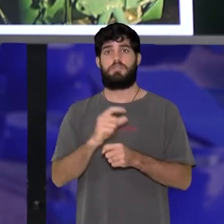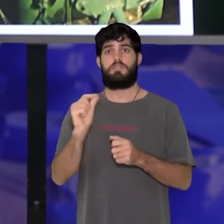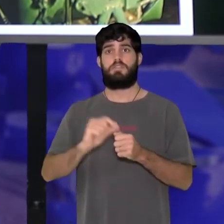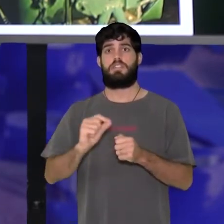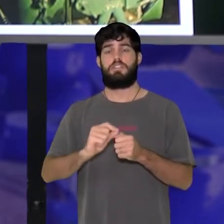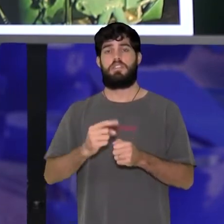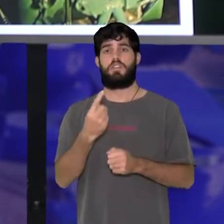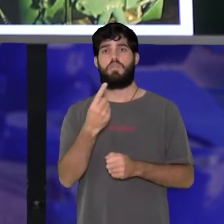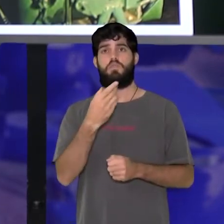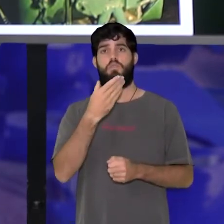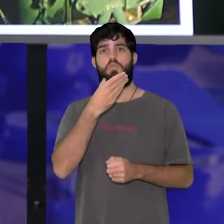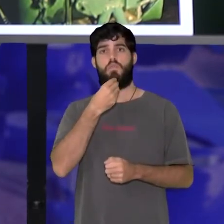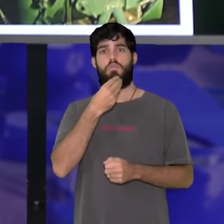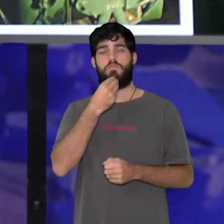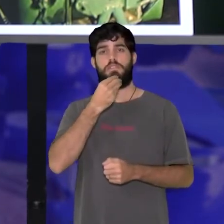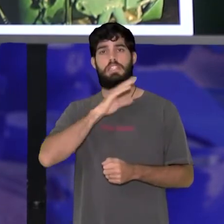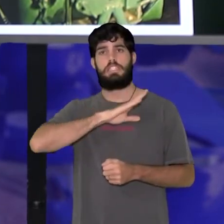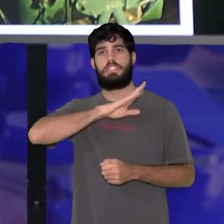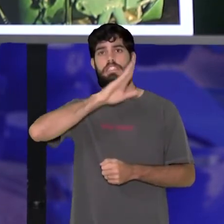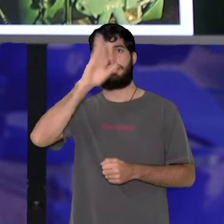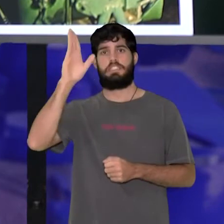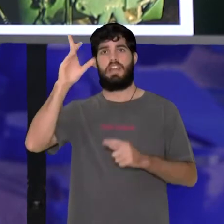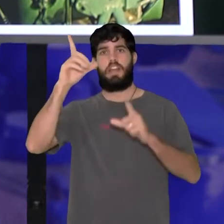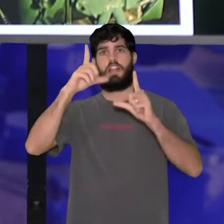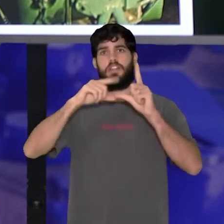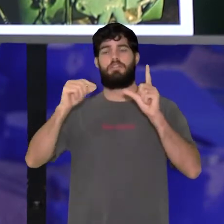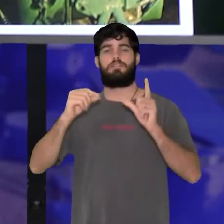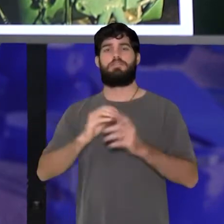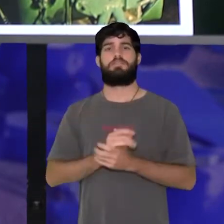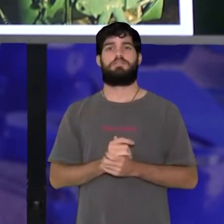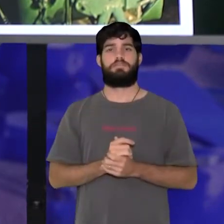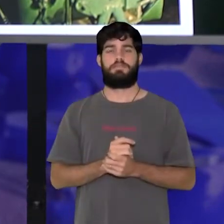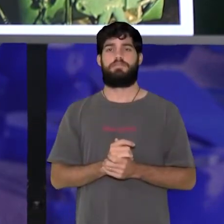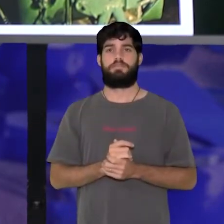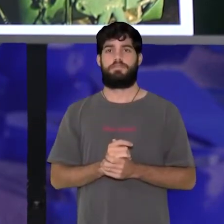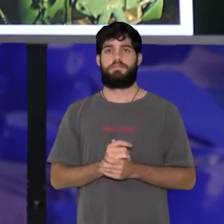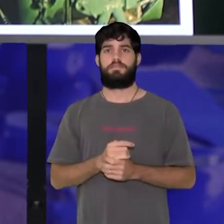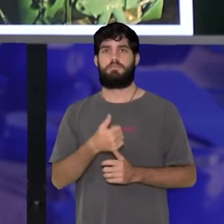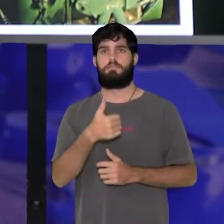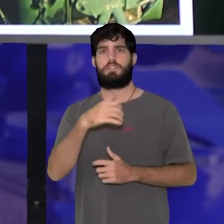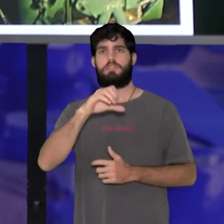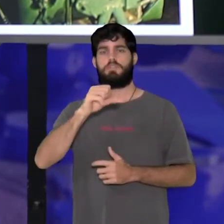um americano chegar na Lua. E esse fato acontece em